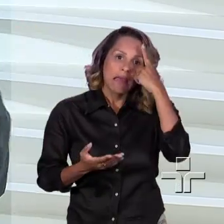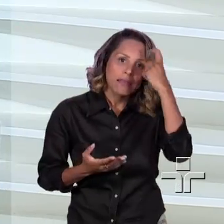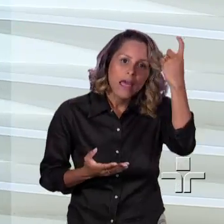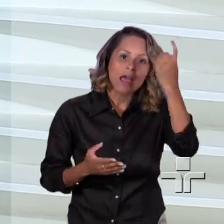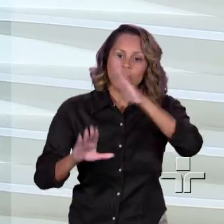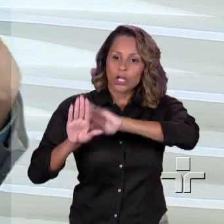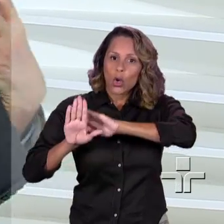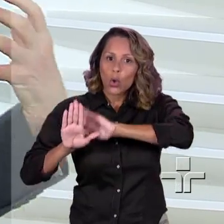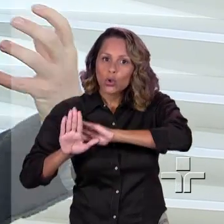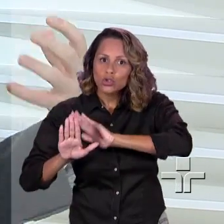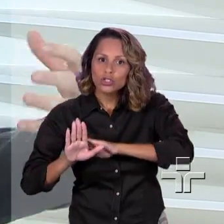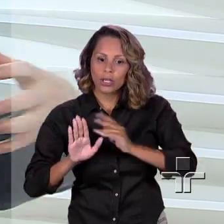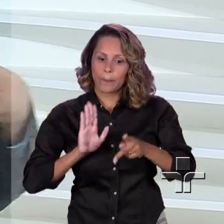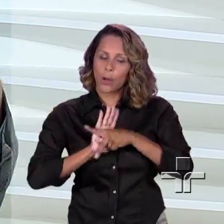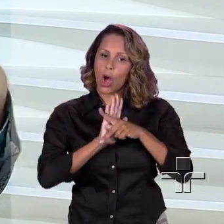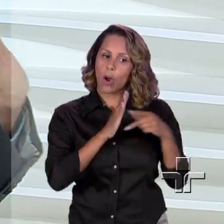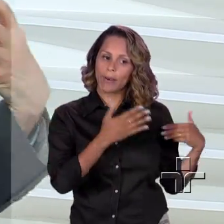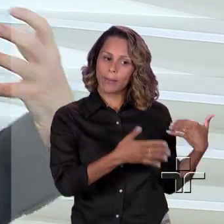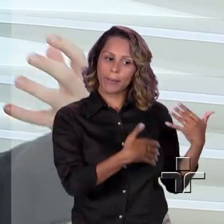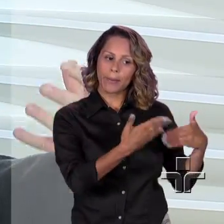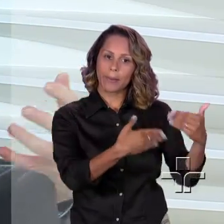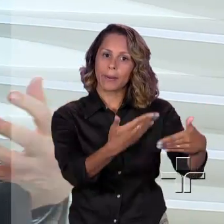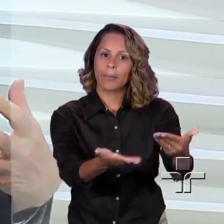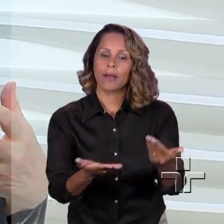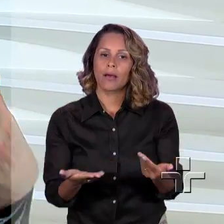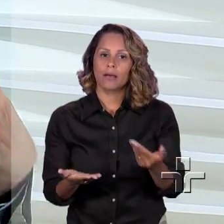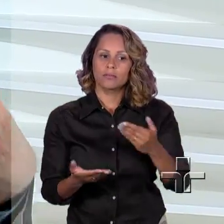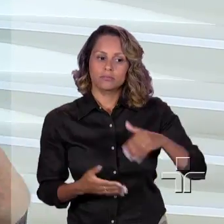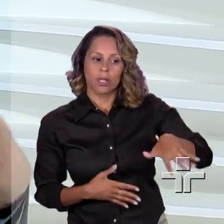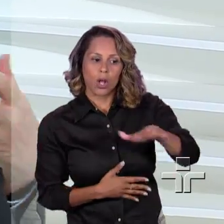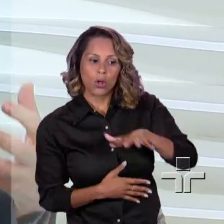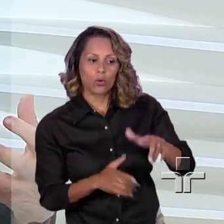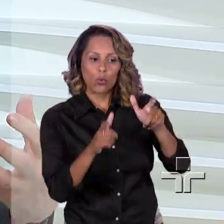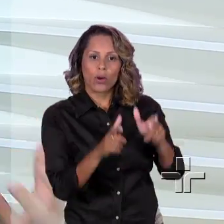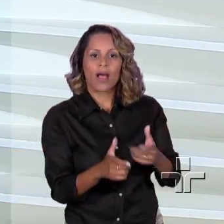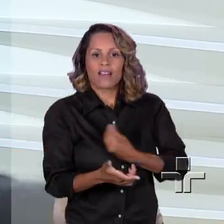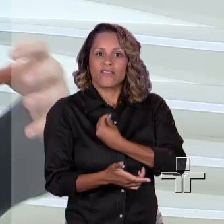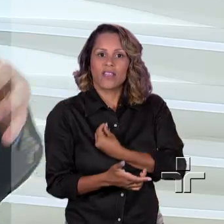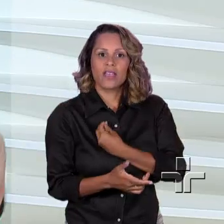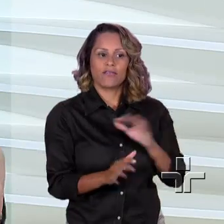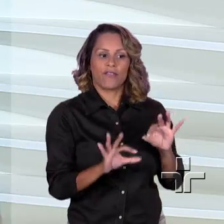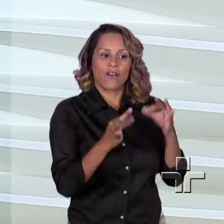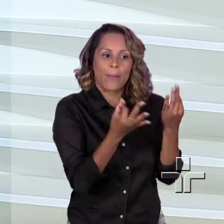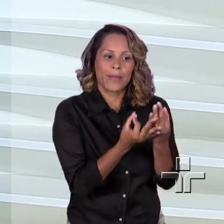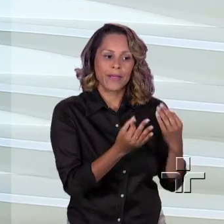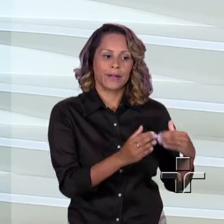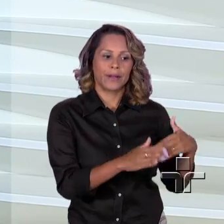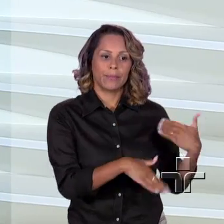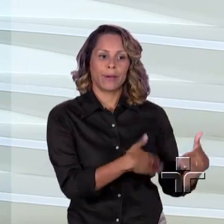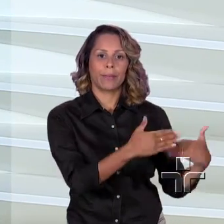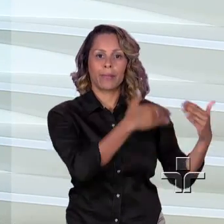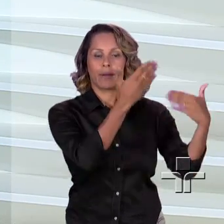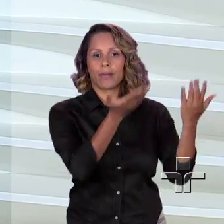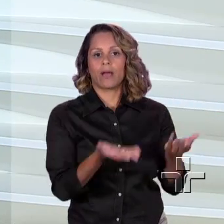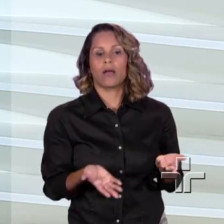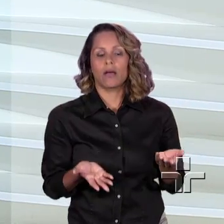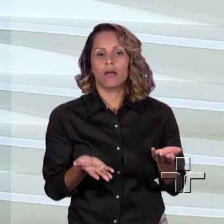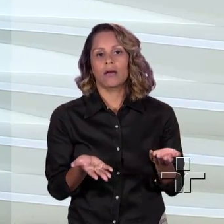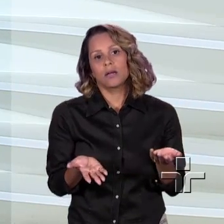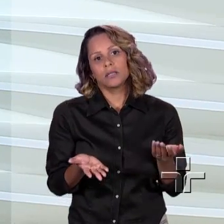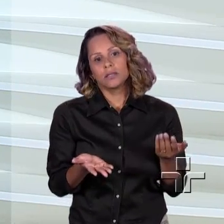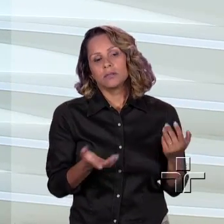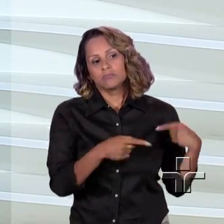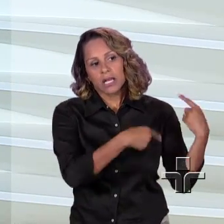eles desenvolvem conforme o meio onde eles foram criados, onde eles vivem. E essa